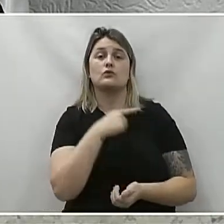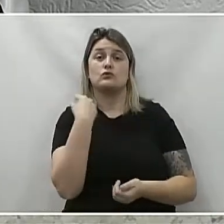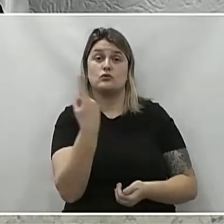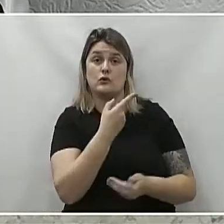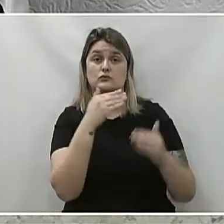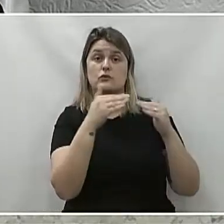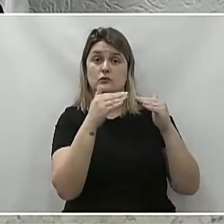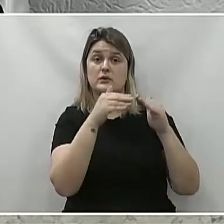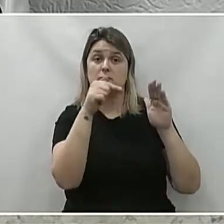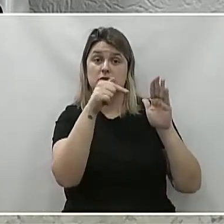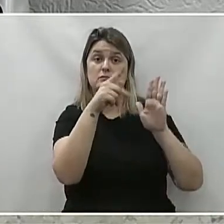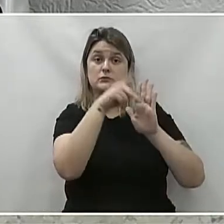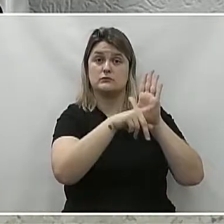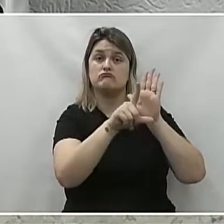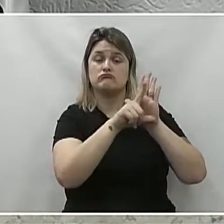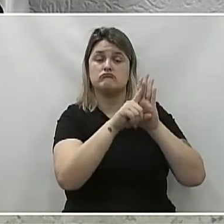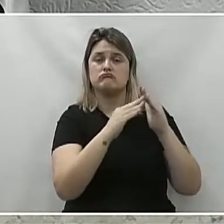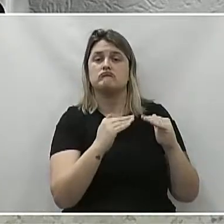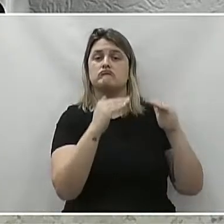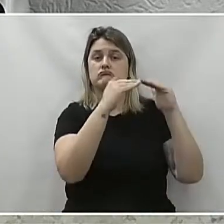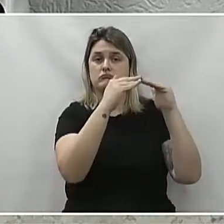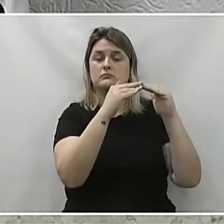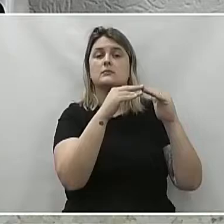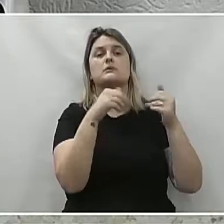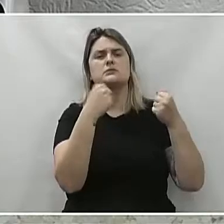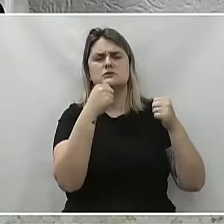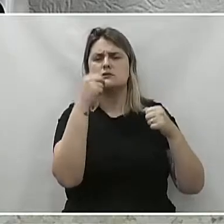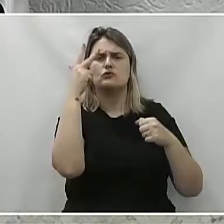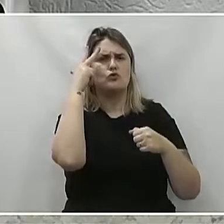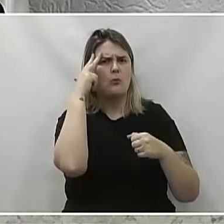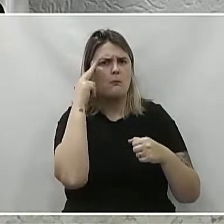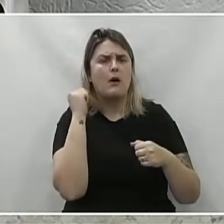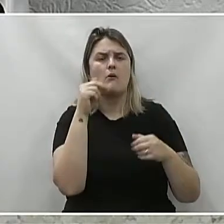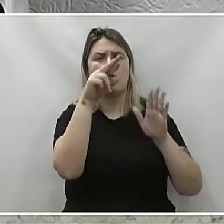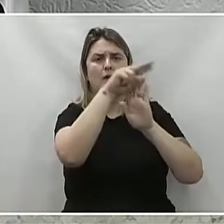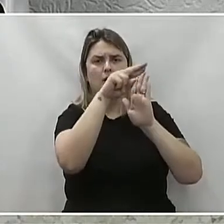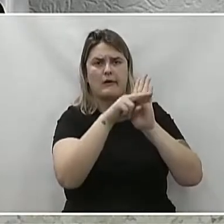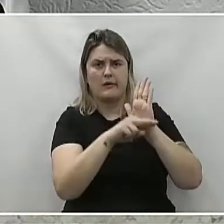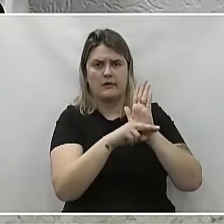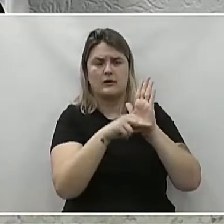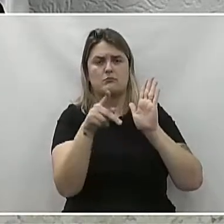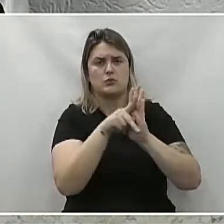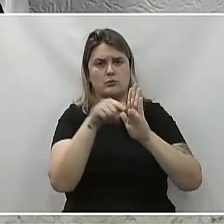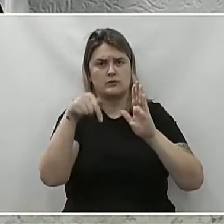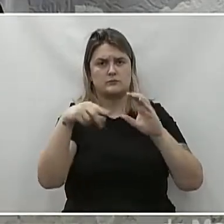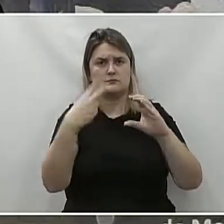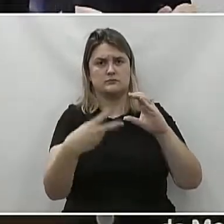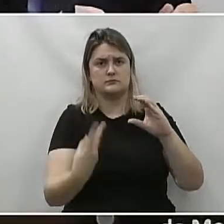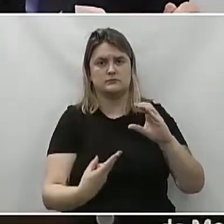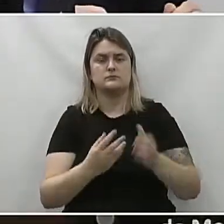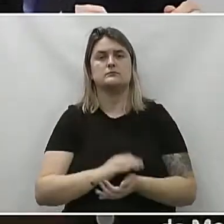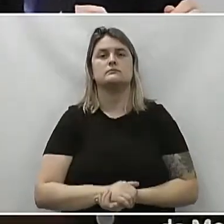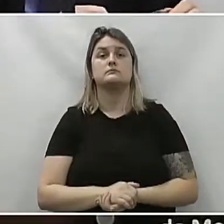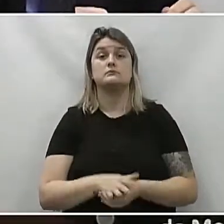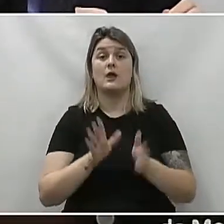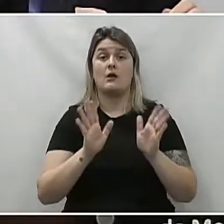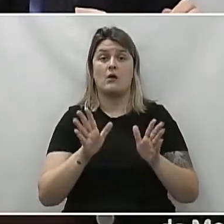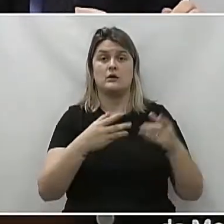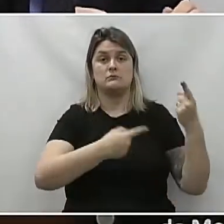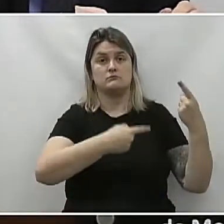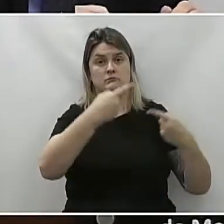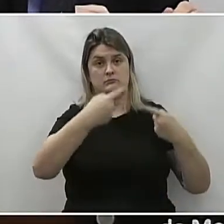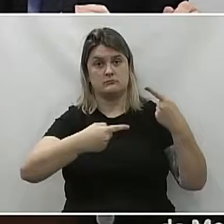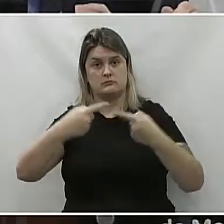Somos de parecer favorável ao projeto em questão, devendo mesmo seguir os trâmites do regimento. É o parecer. Em